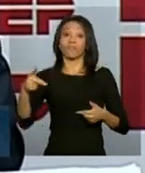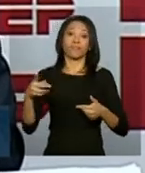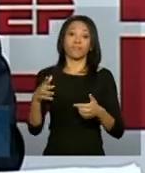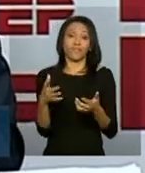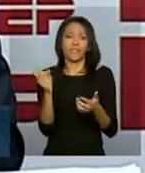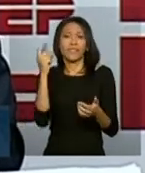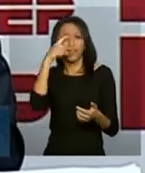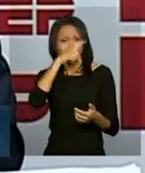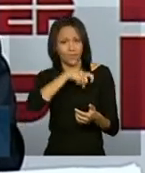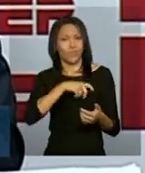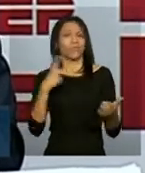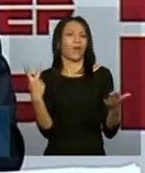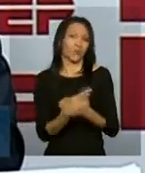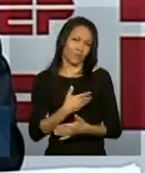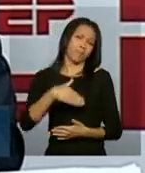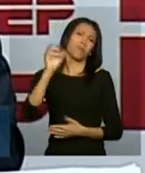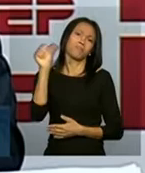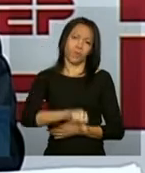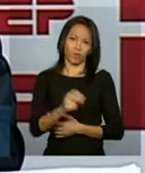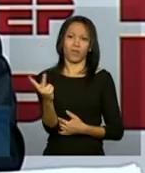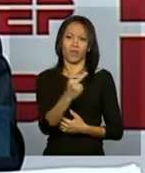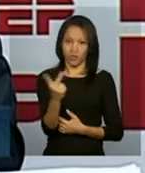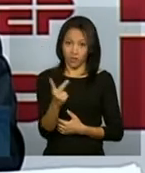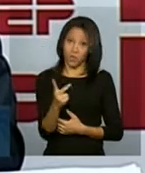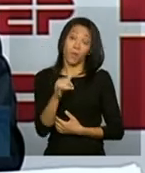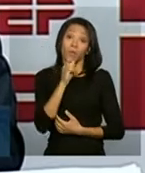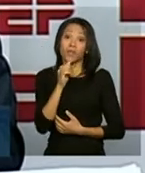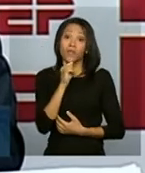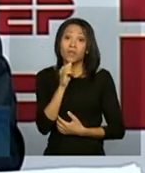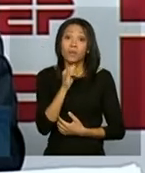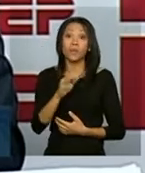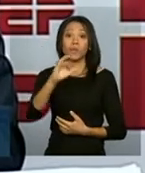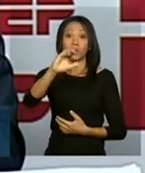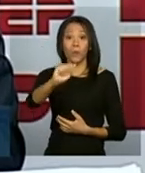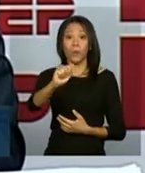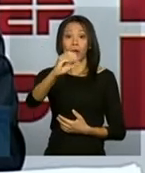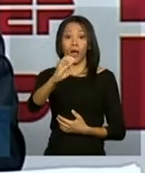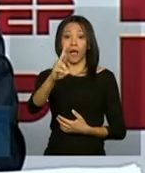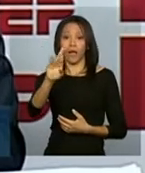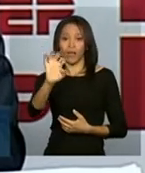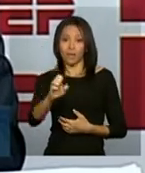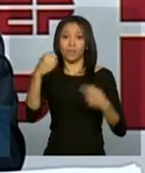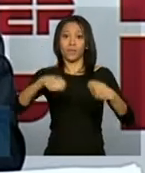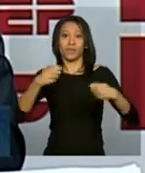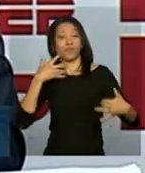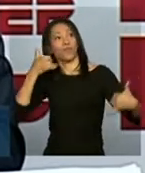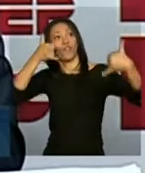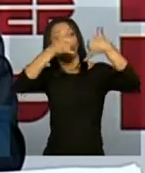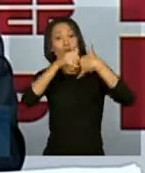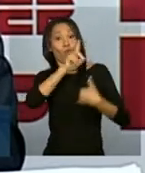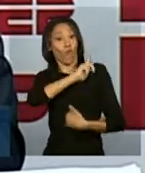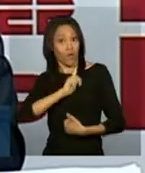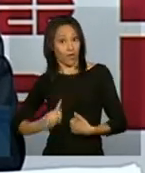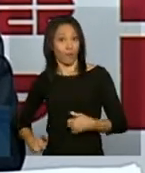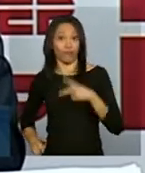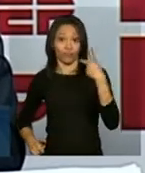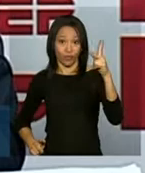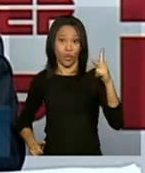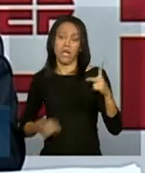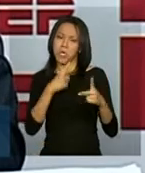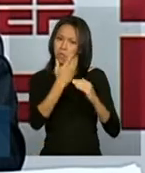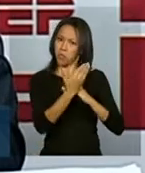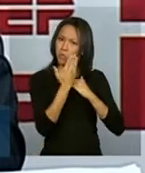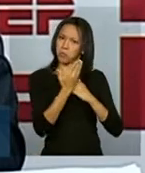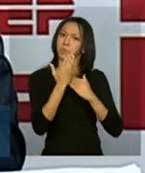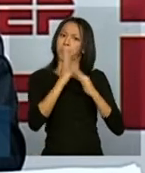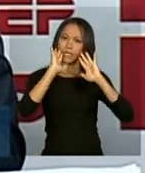mais difíceis do que esse. Eu vou citar, por exemplo, o Acre, que nós tivemos que falar com o governador Tião Viana, ele foi muito, muito parceiro